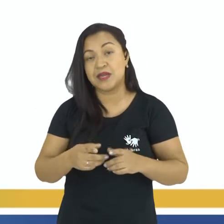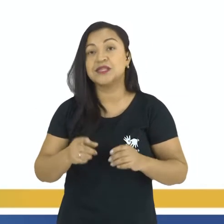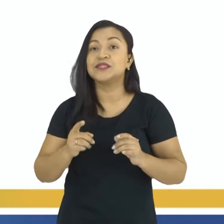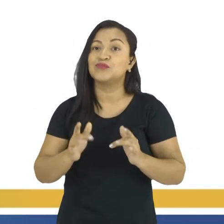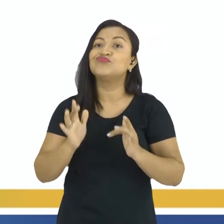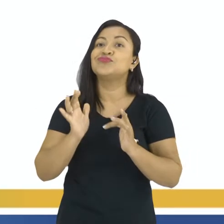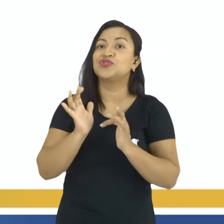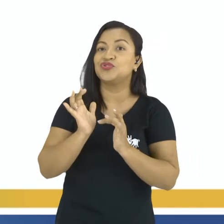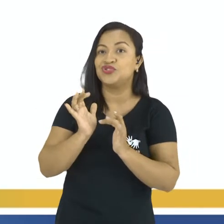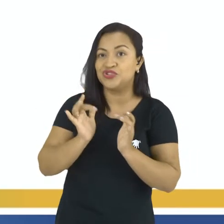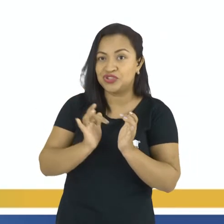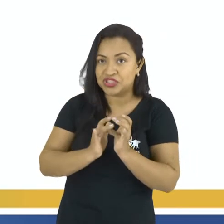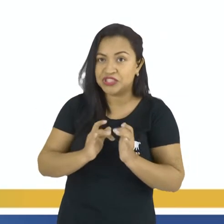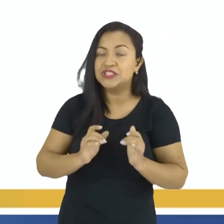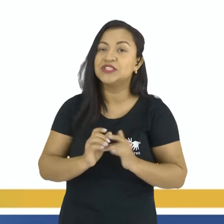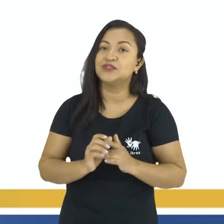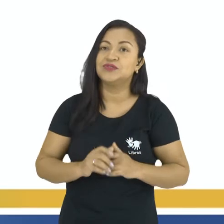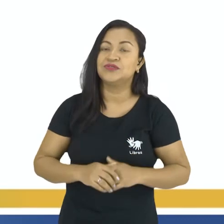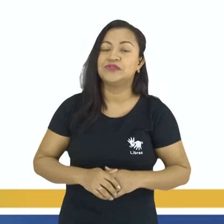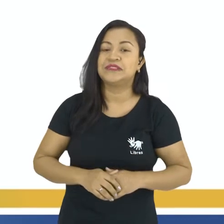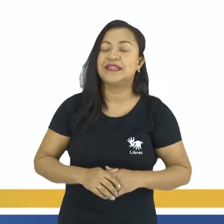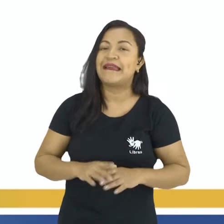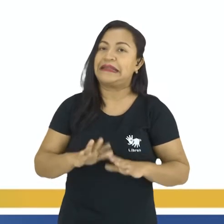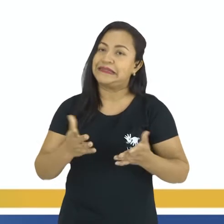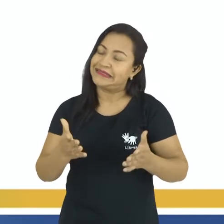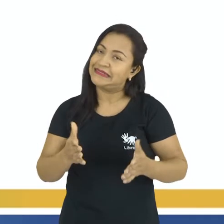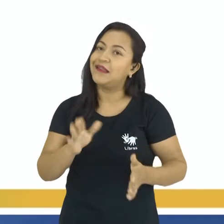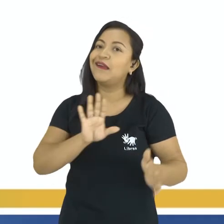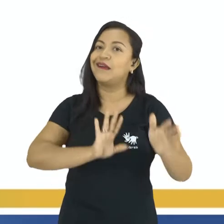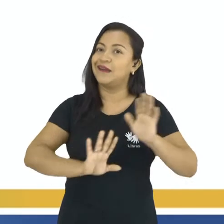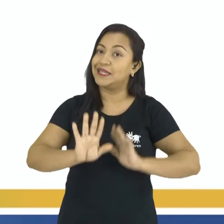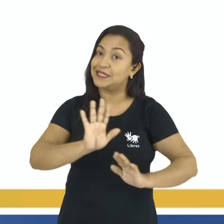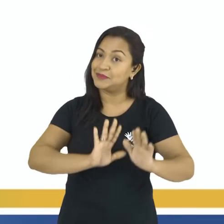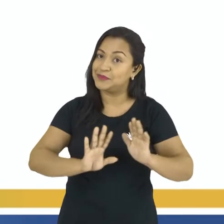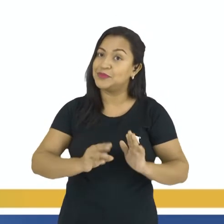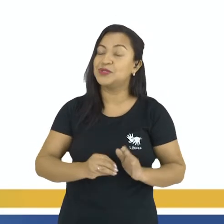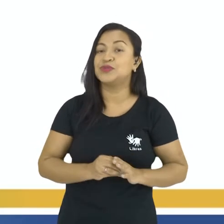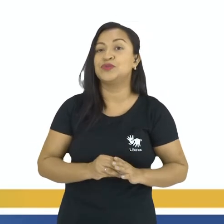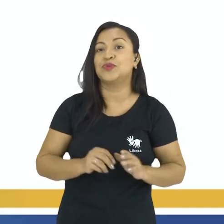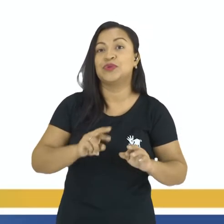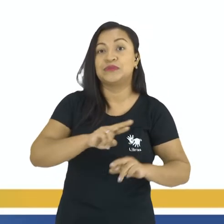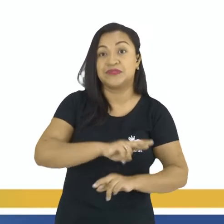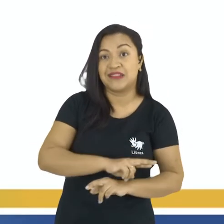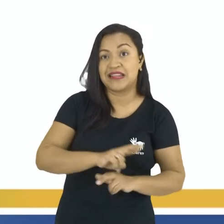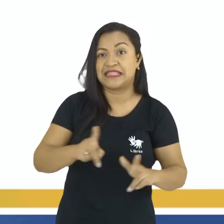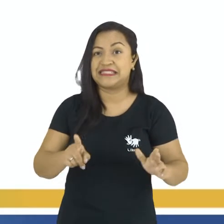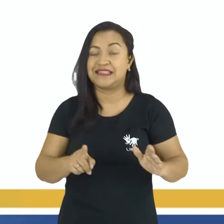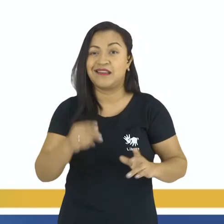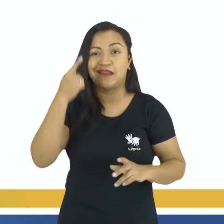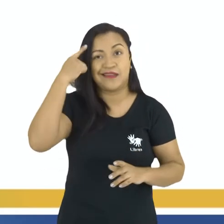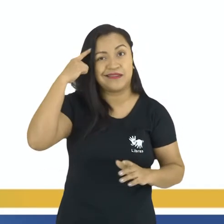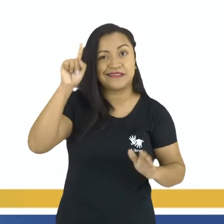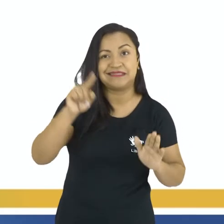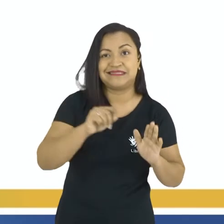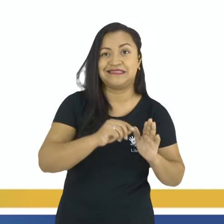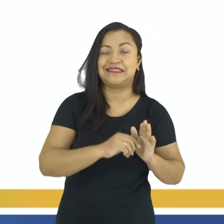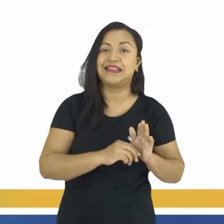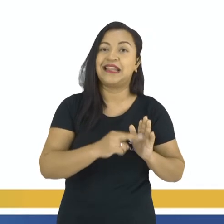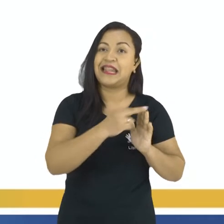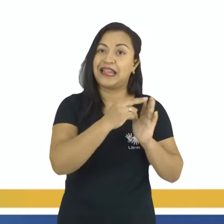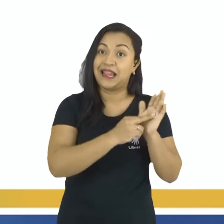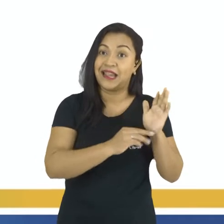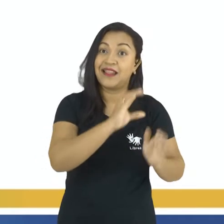cristãs. Apesar dos riscos de se opor aos dogmas católicos, as ideias de